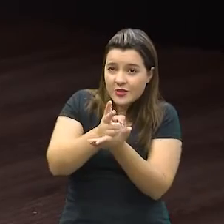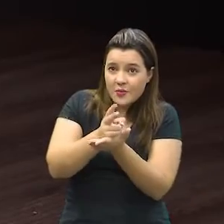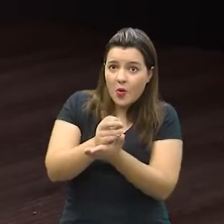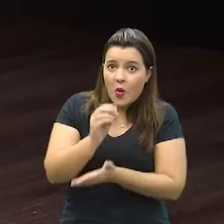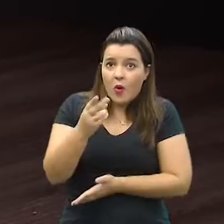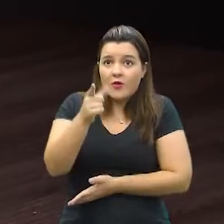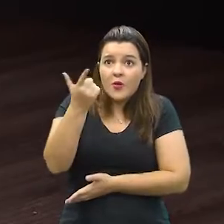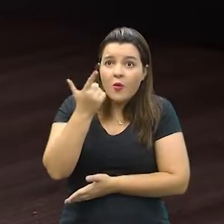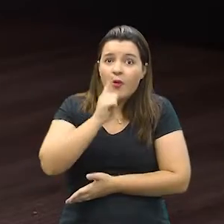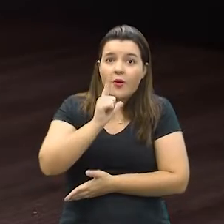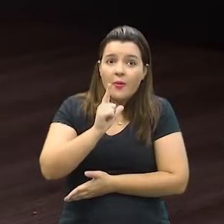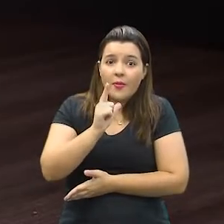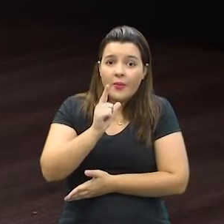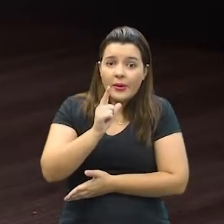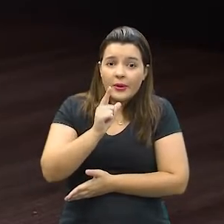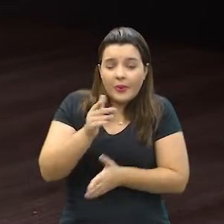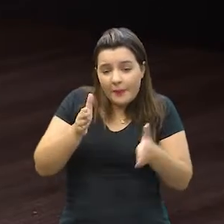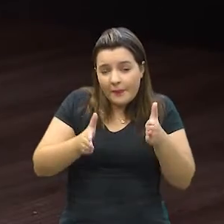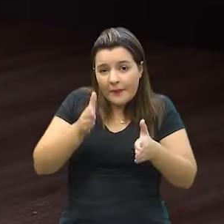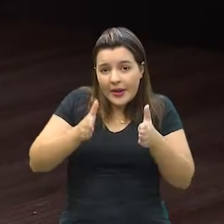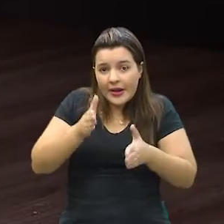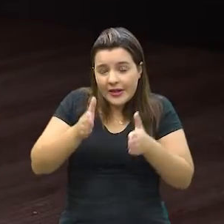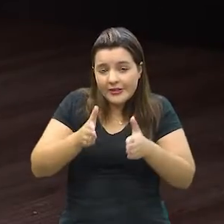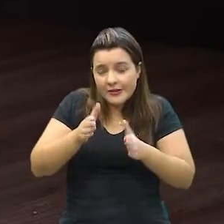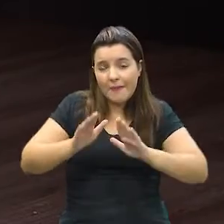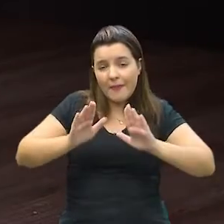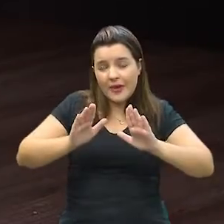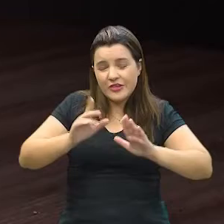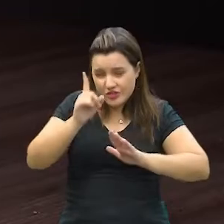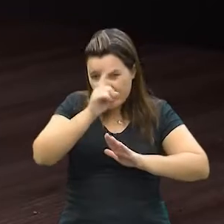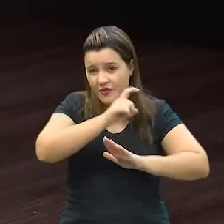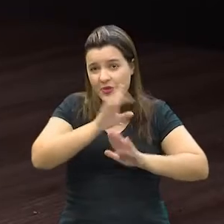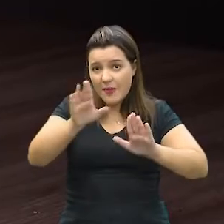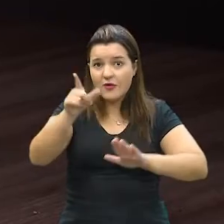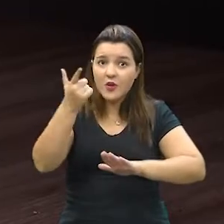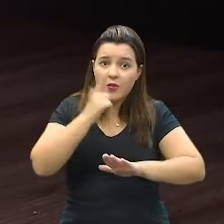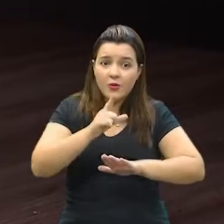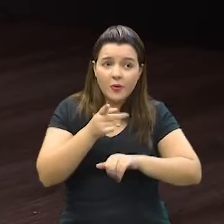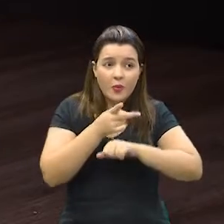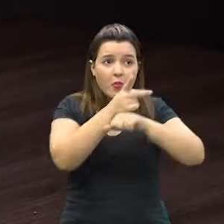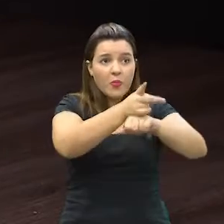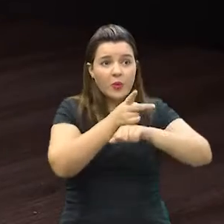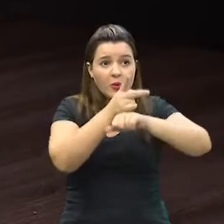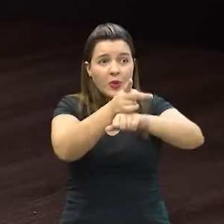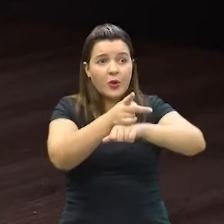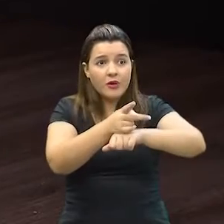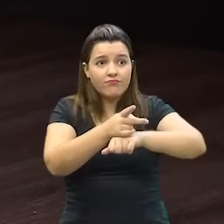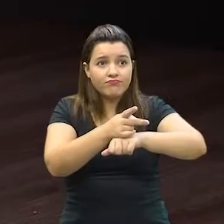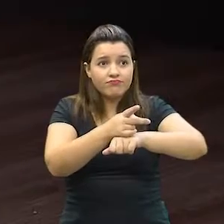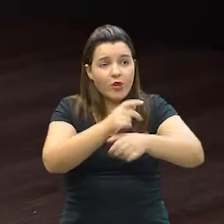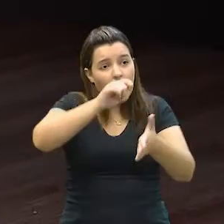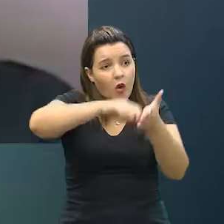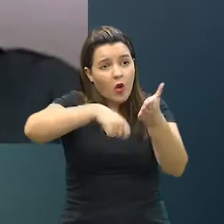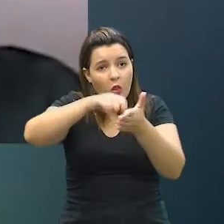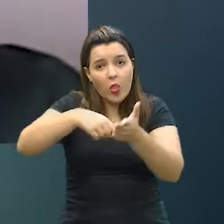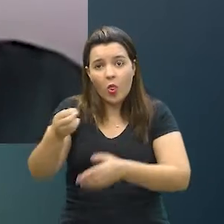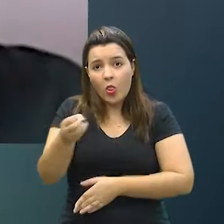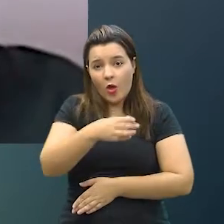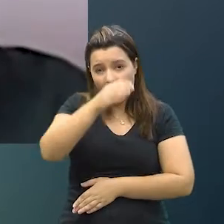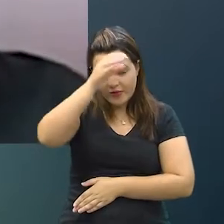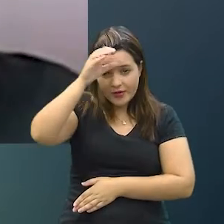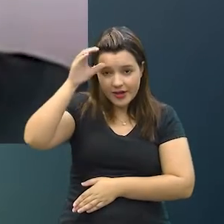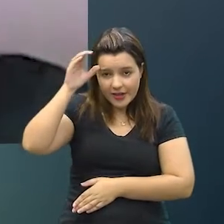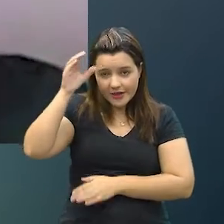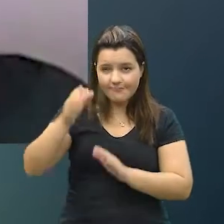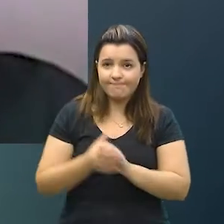você conseguiu também neste período, apesar da pandemia, atrair aí novos clientes? Com a redução